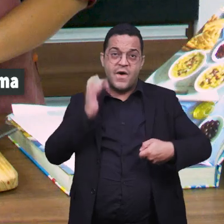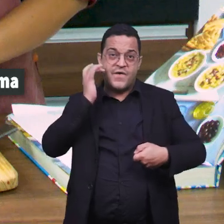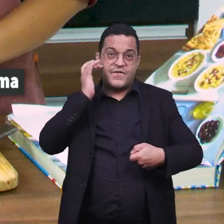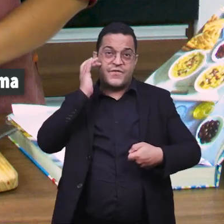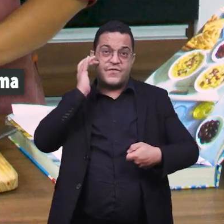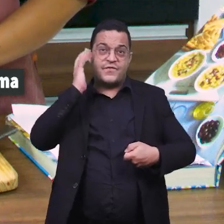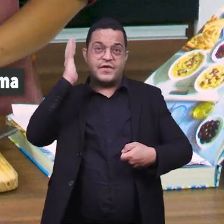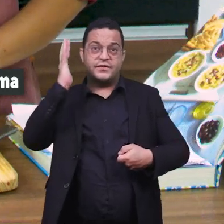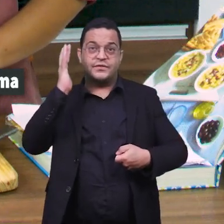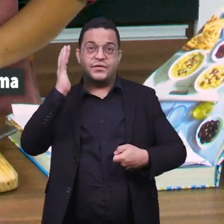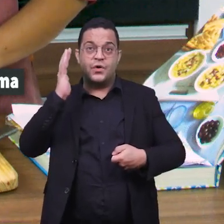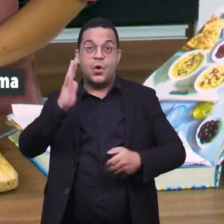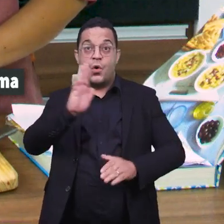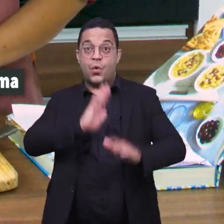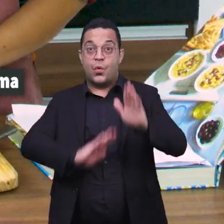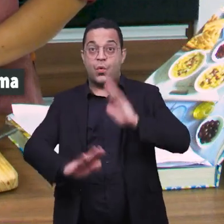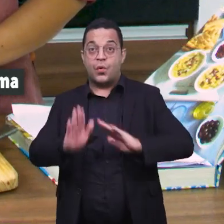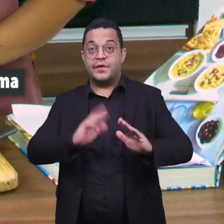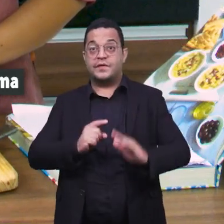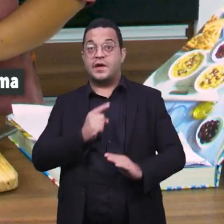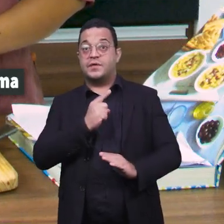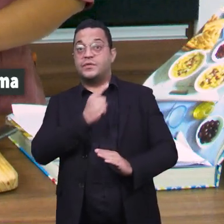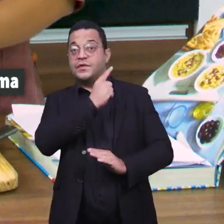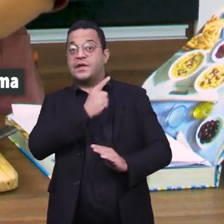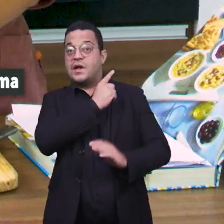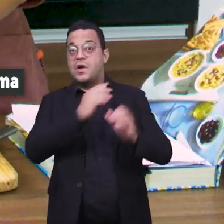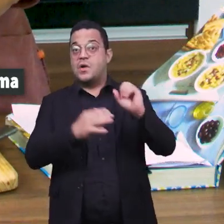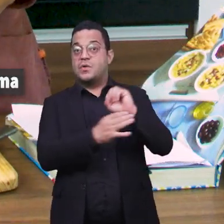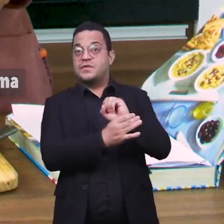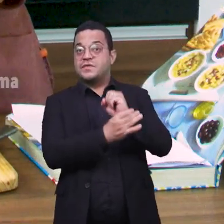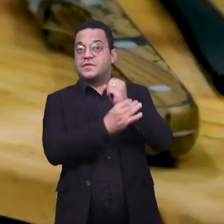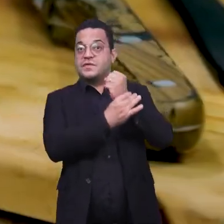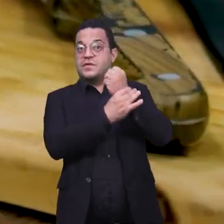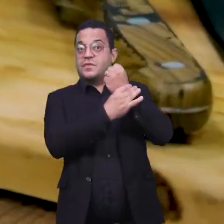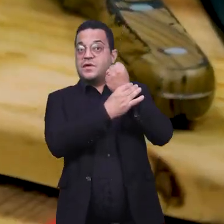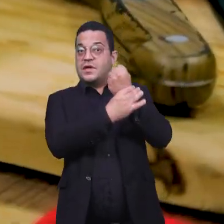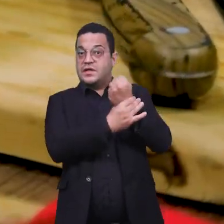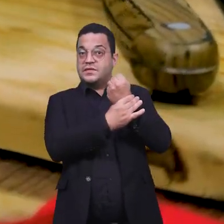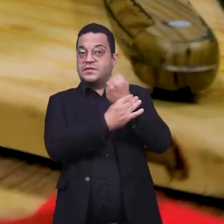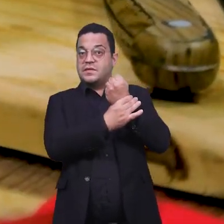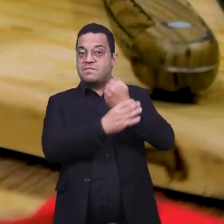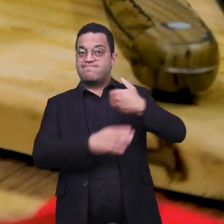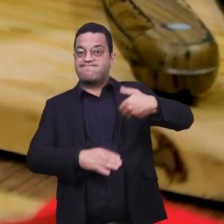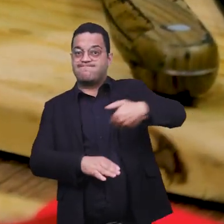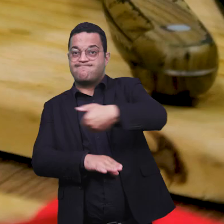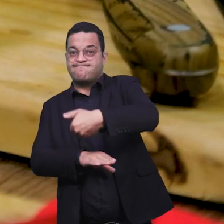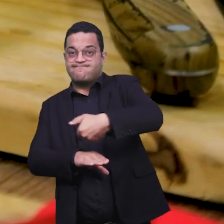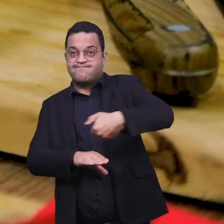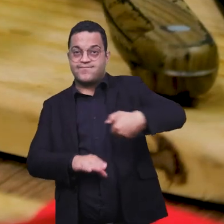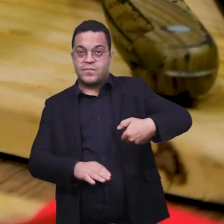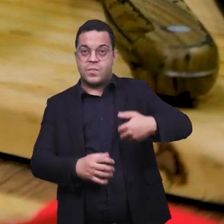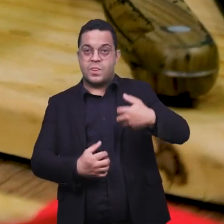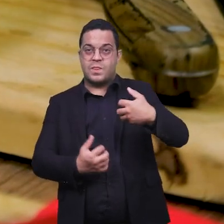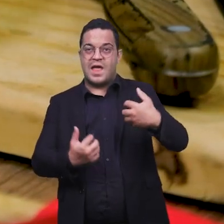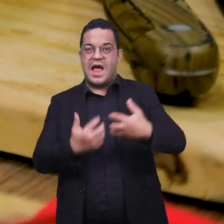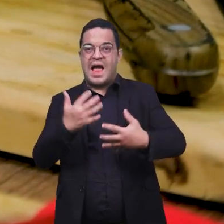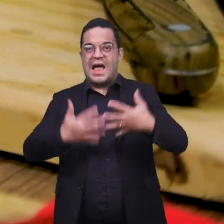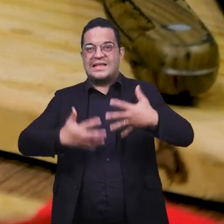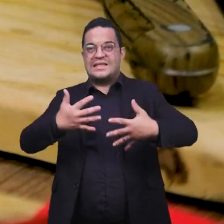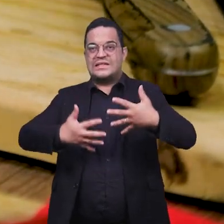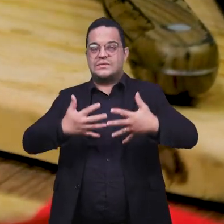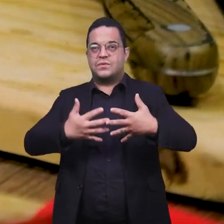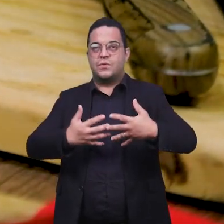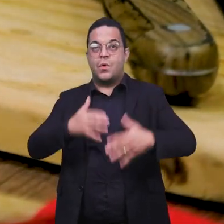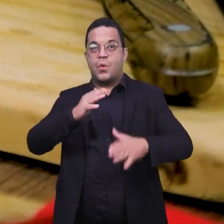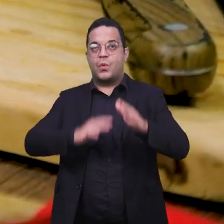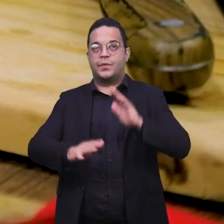ele pegar aqui, gente, ó, minha mão não está pegando na tábua, os meus dedos. Isso é muito importante,